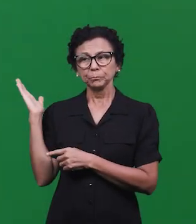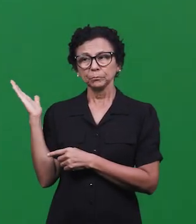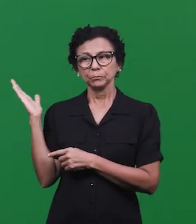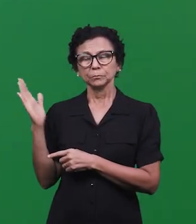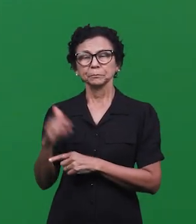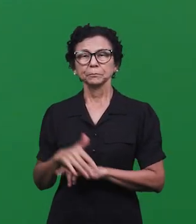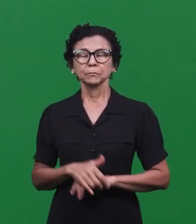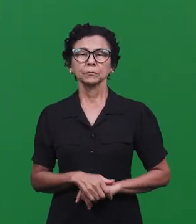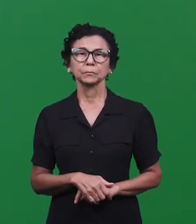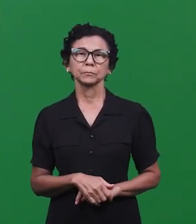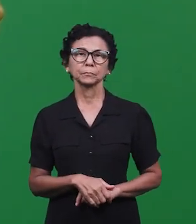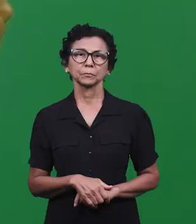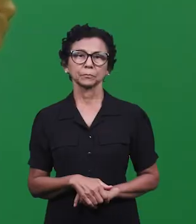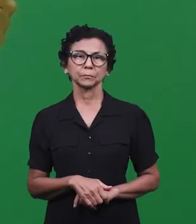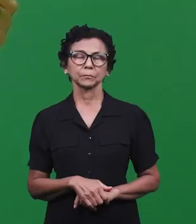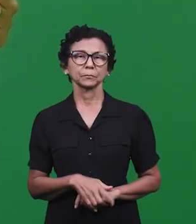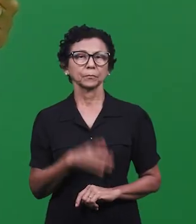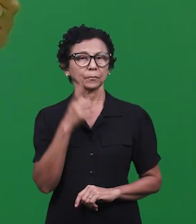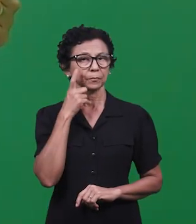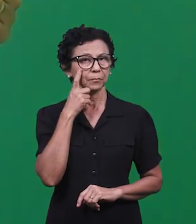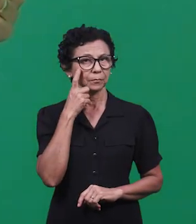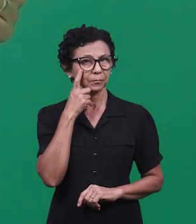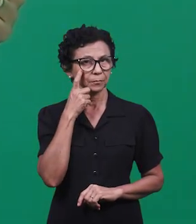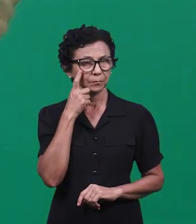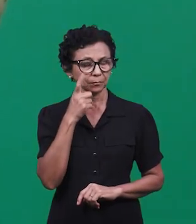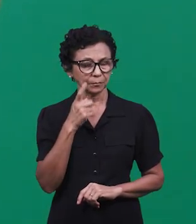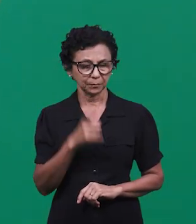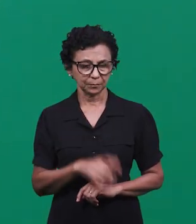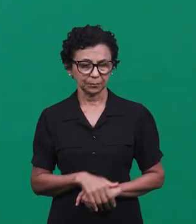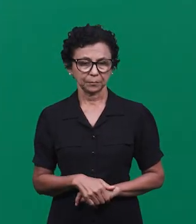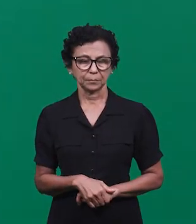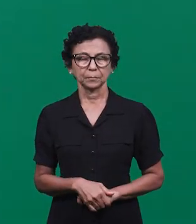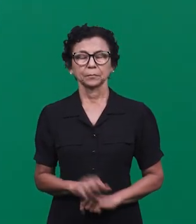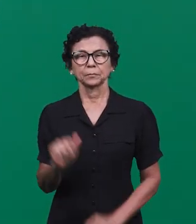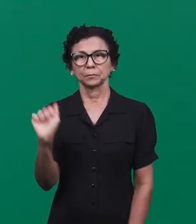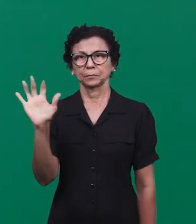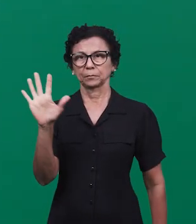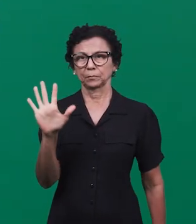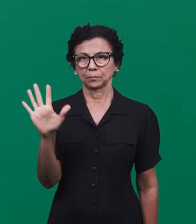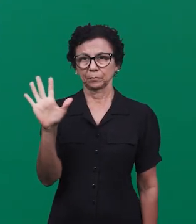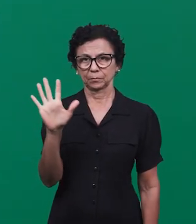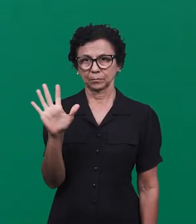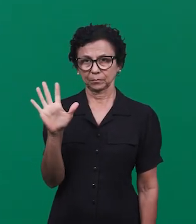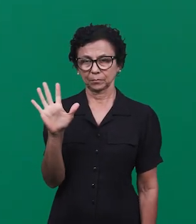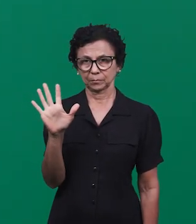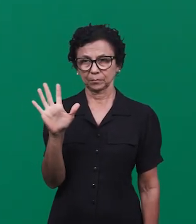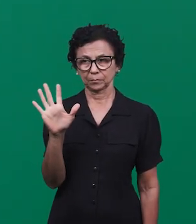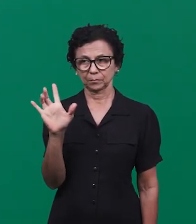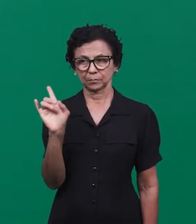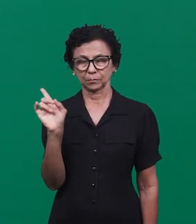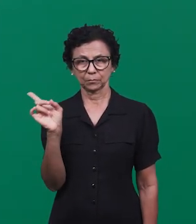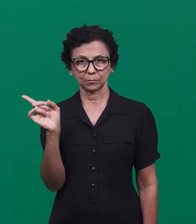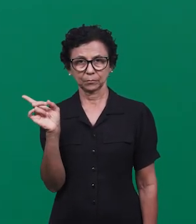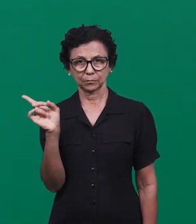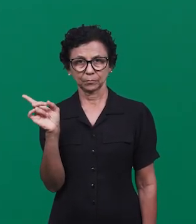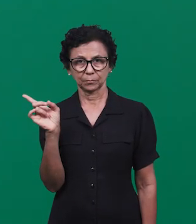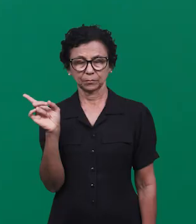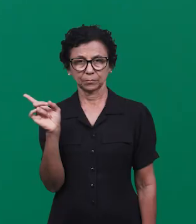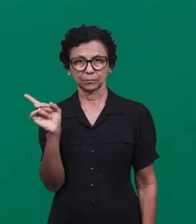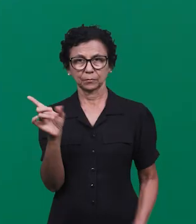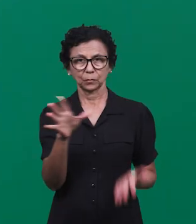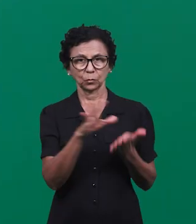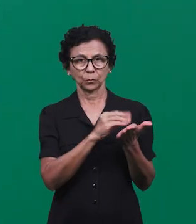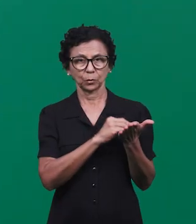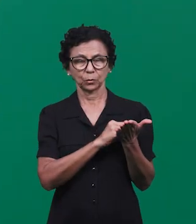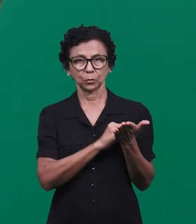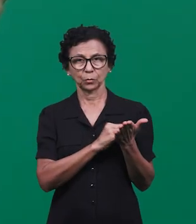certo? E, olha só, a imagem que foi retirada é daqui, tá?